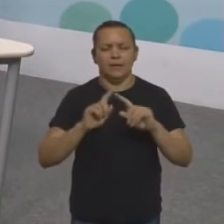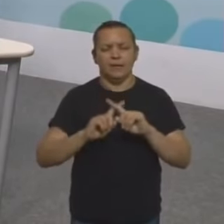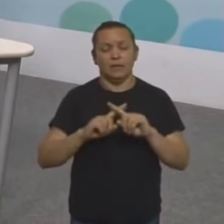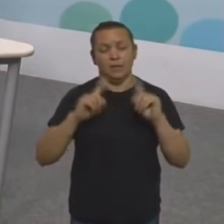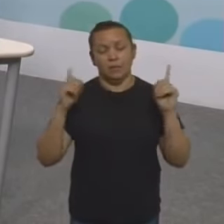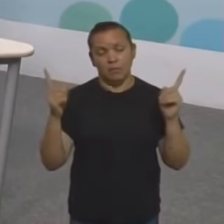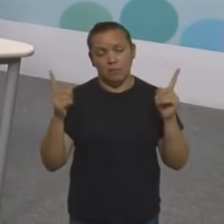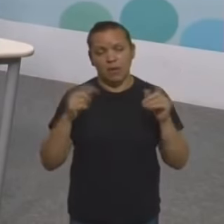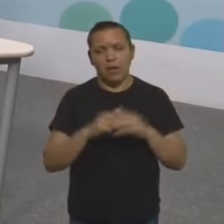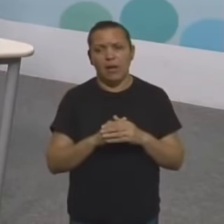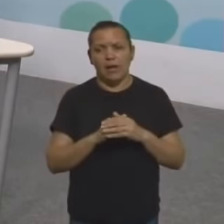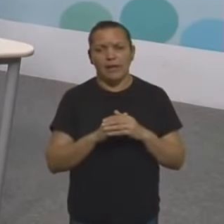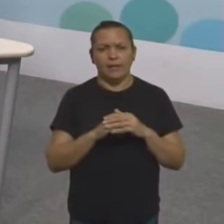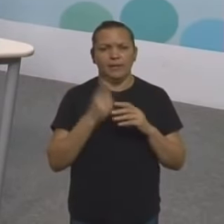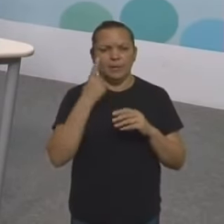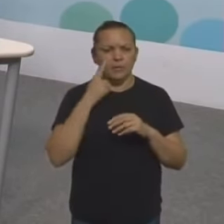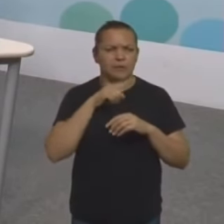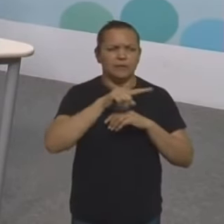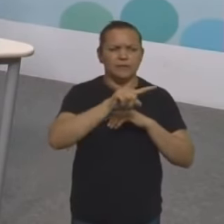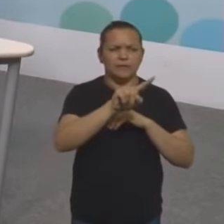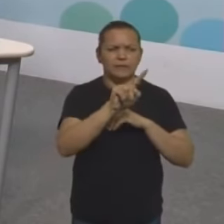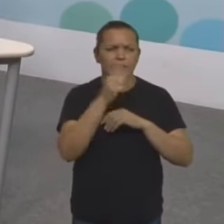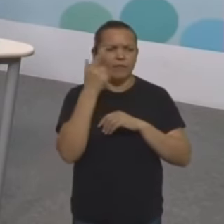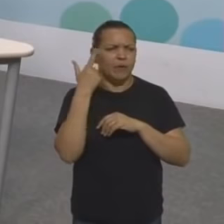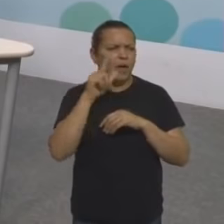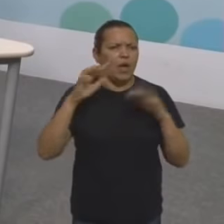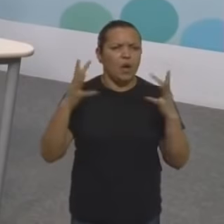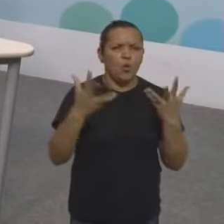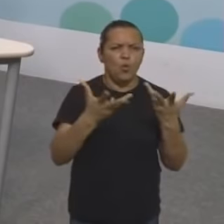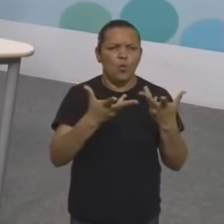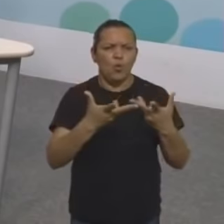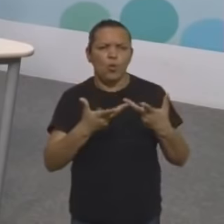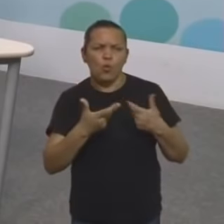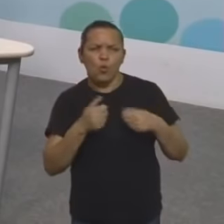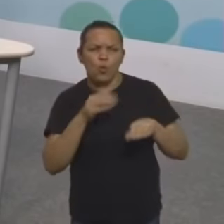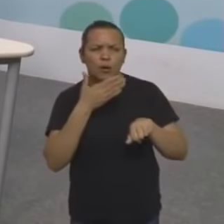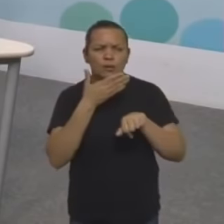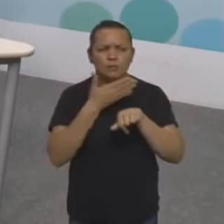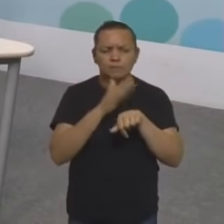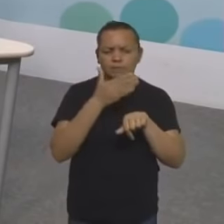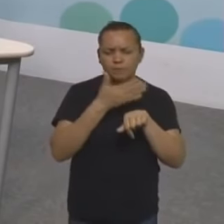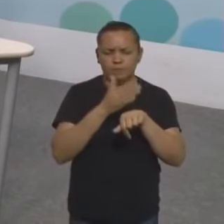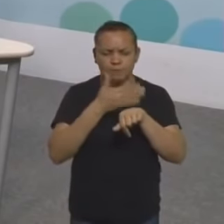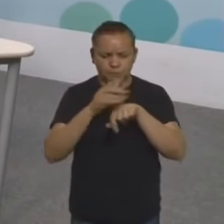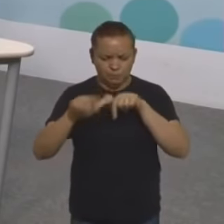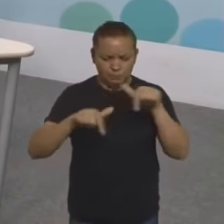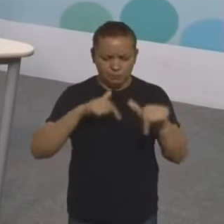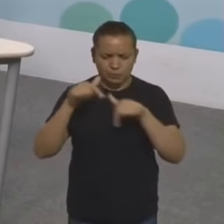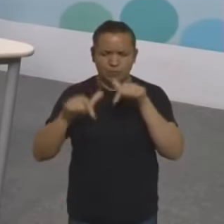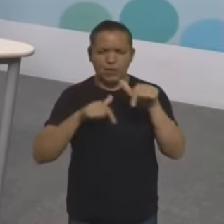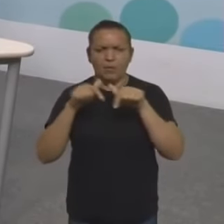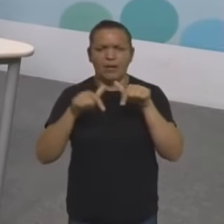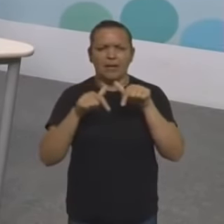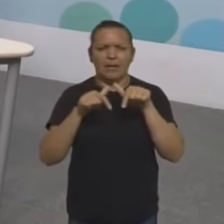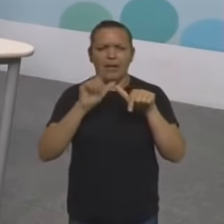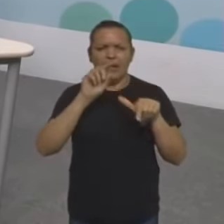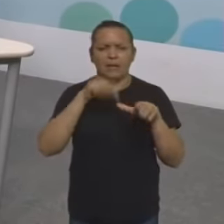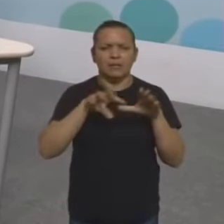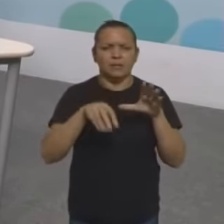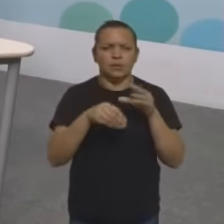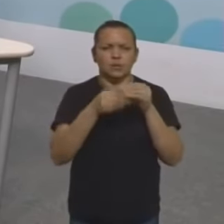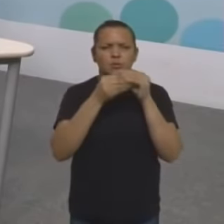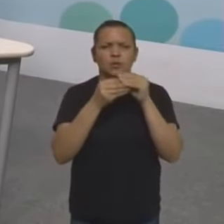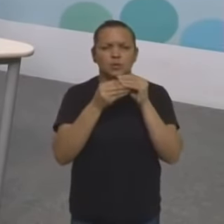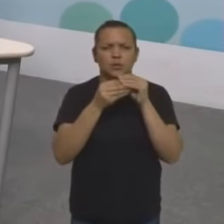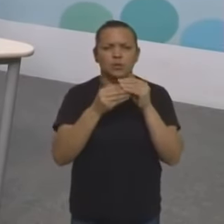no recorte, quais as competências que serão trabalhadas nesse componente